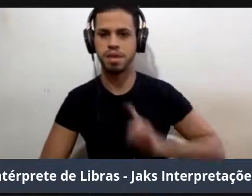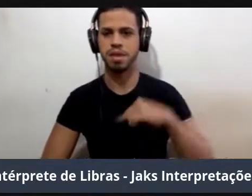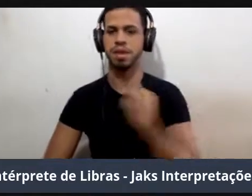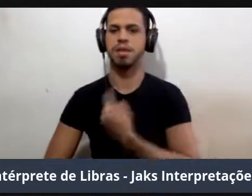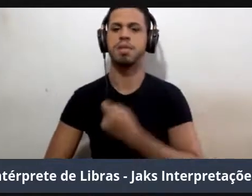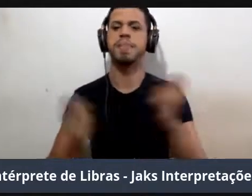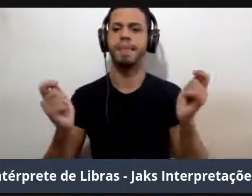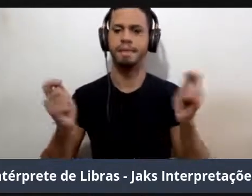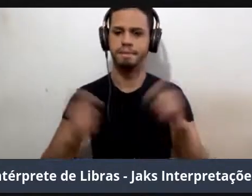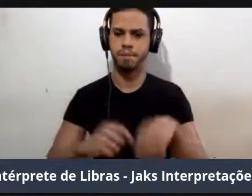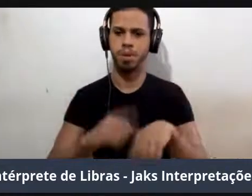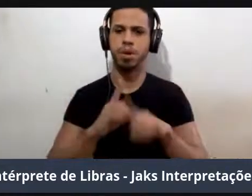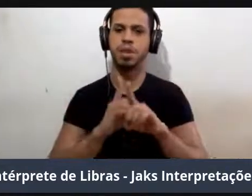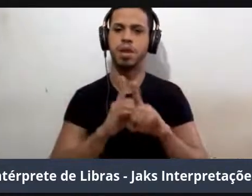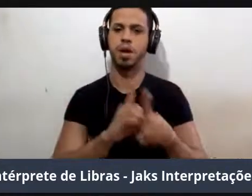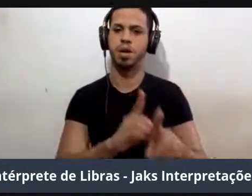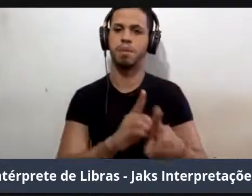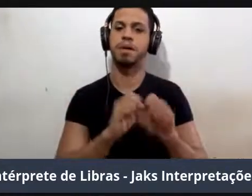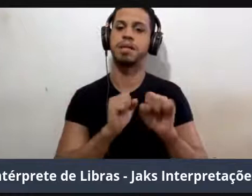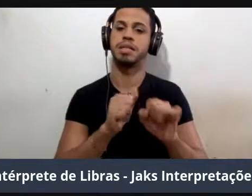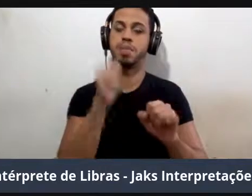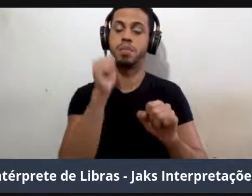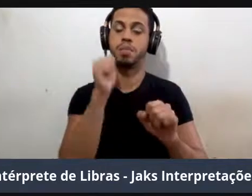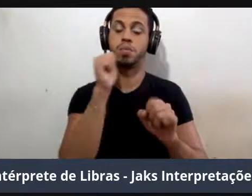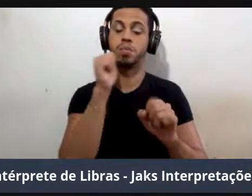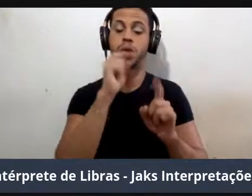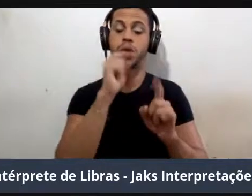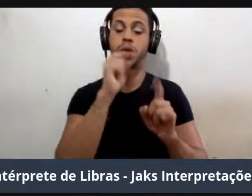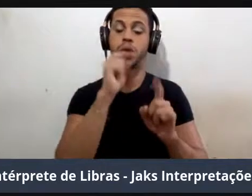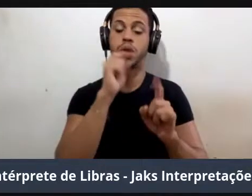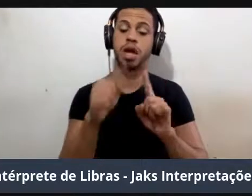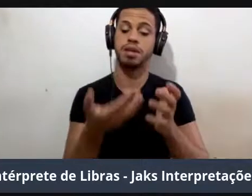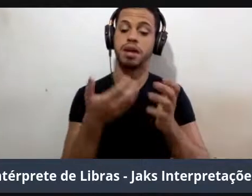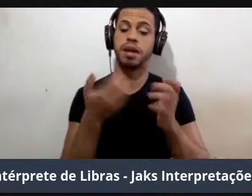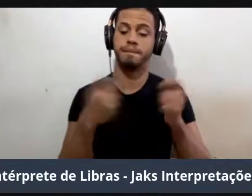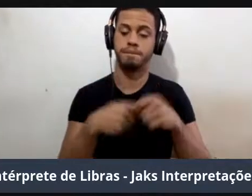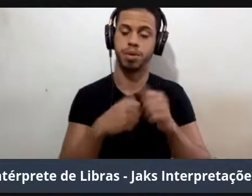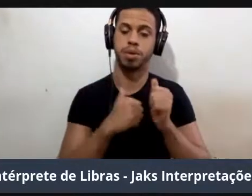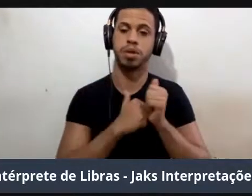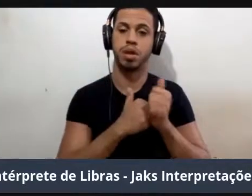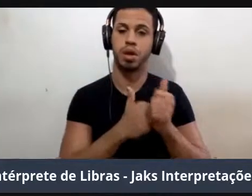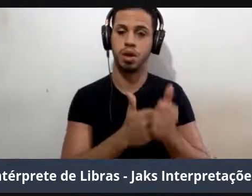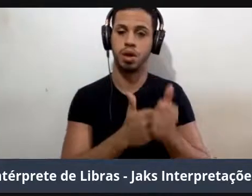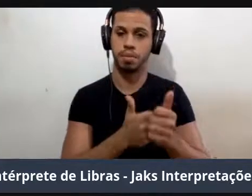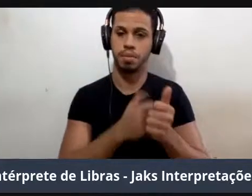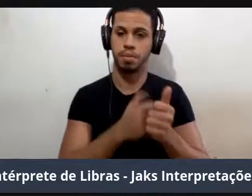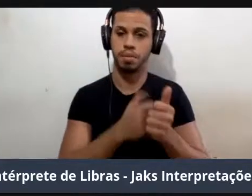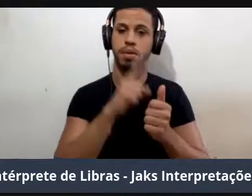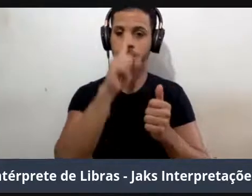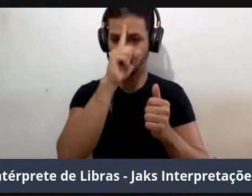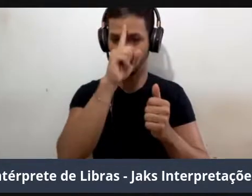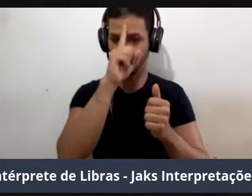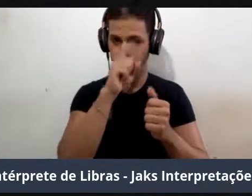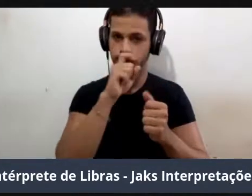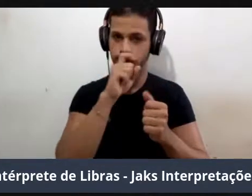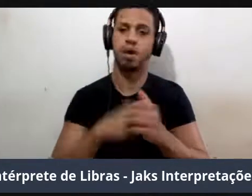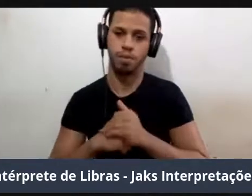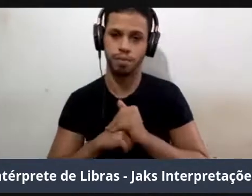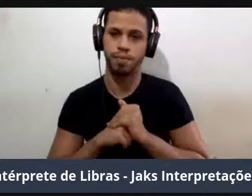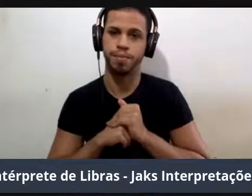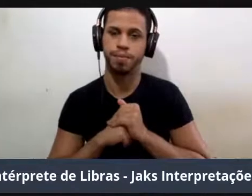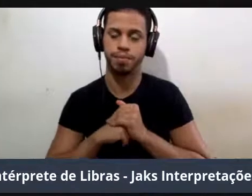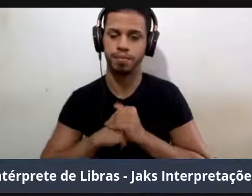pode acompanhar, se a grávida quiser, a gente pode acompanhar para o hospital. Então, já foi